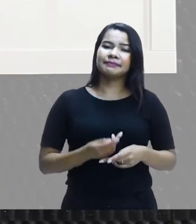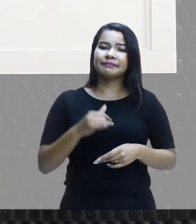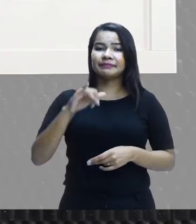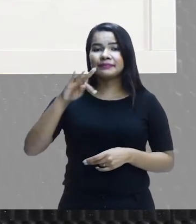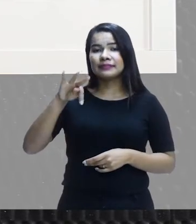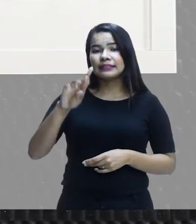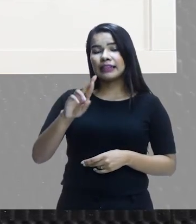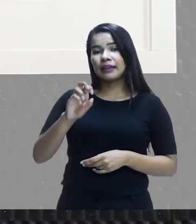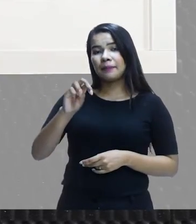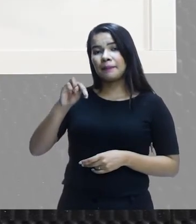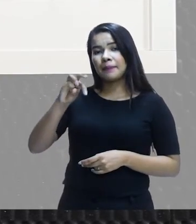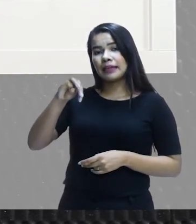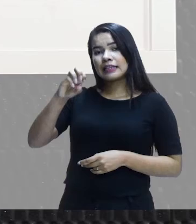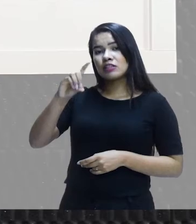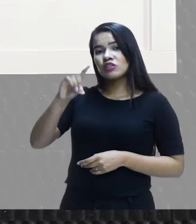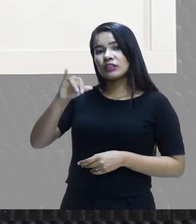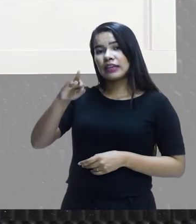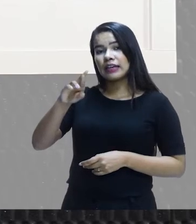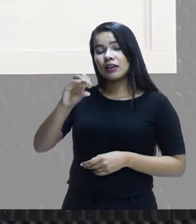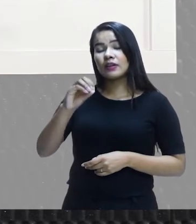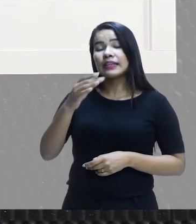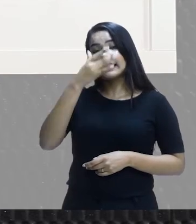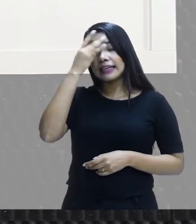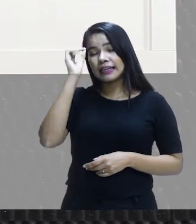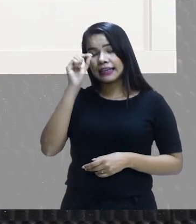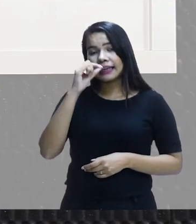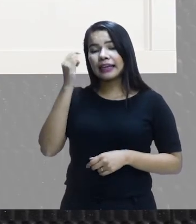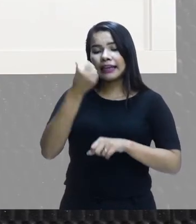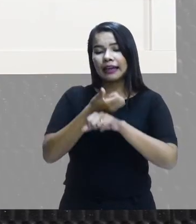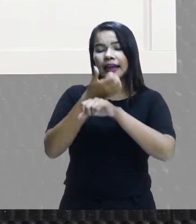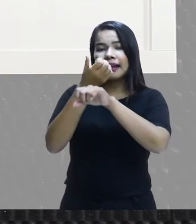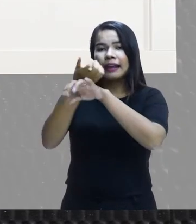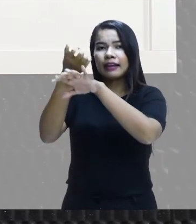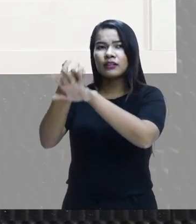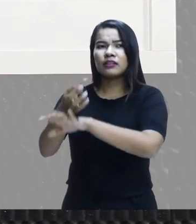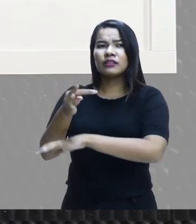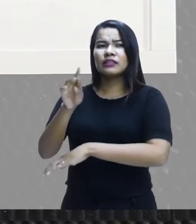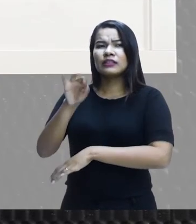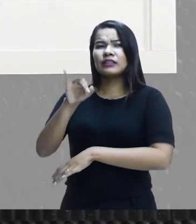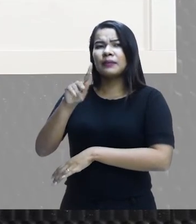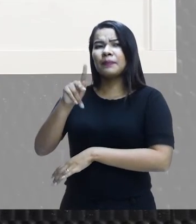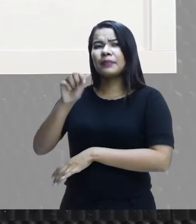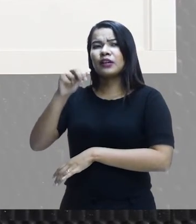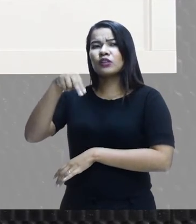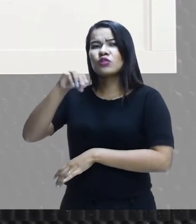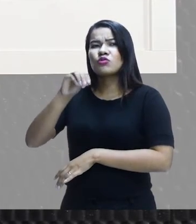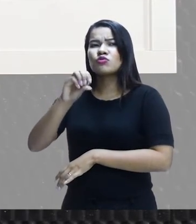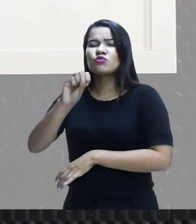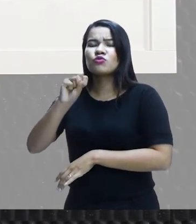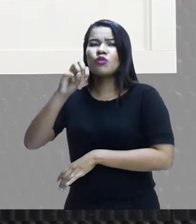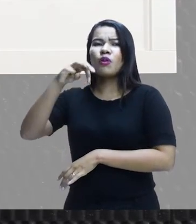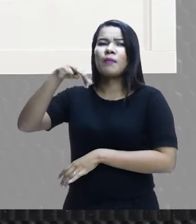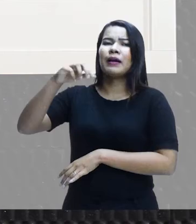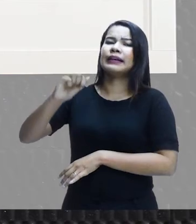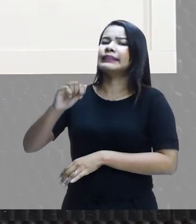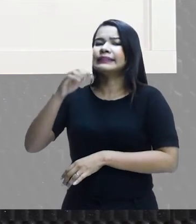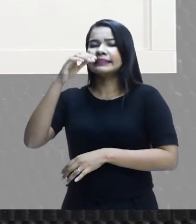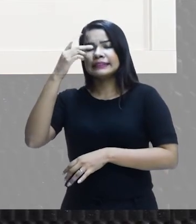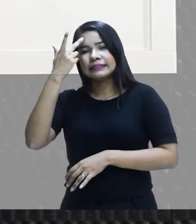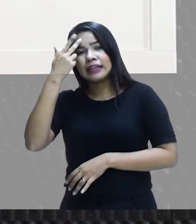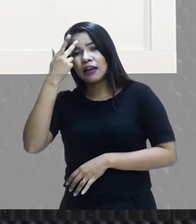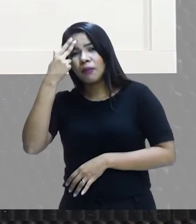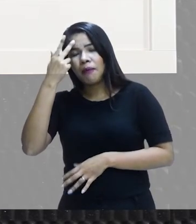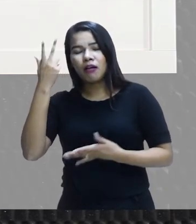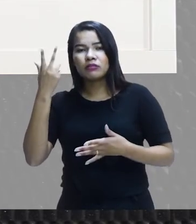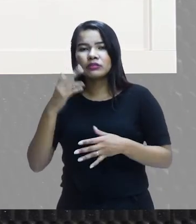parasita naturalmente. E quem carrega o Trypanosoma cruzi naturalmente é o caso, tá ok, de roedores. Um exemplo disso, obviamente, tá